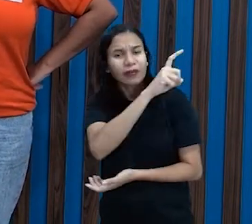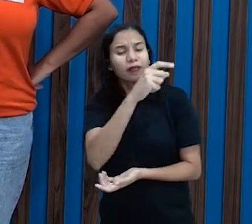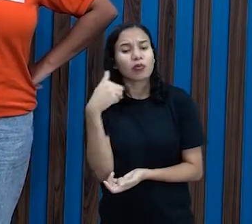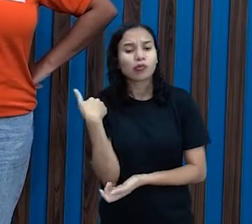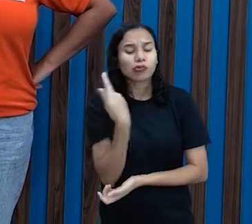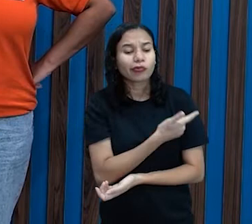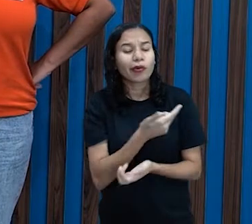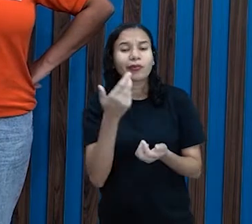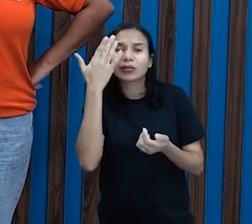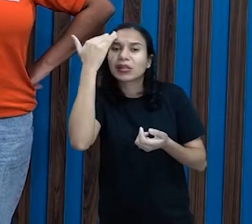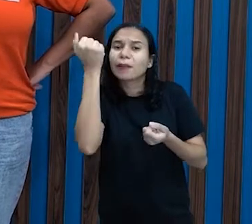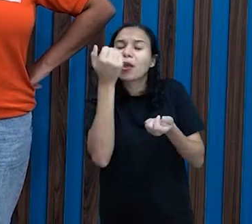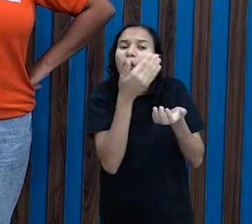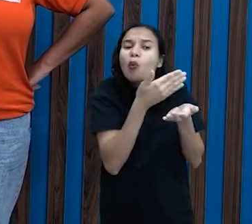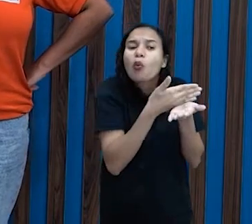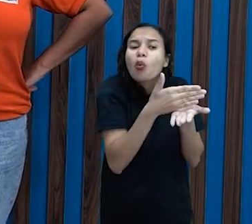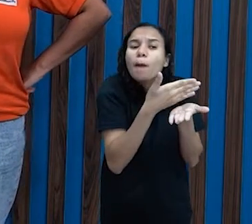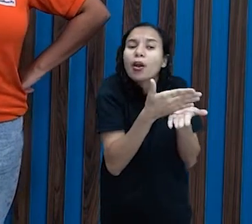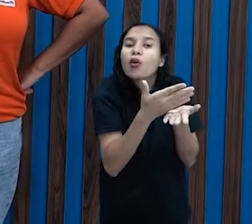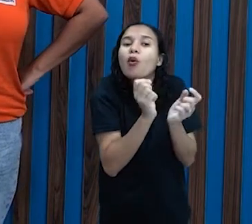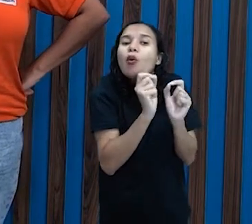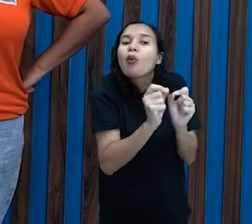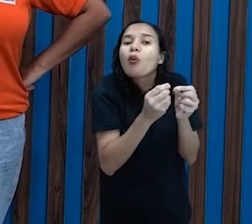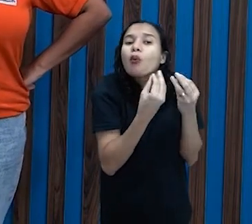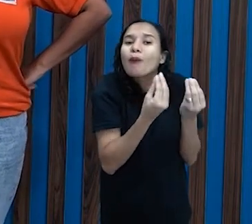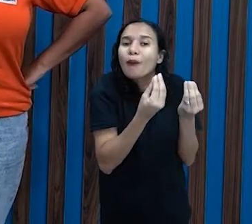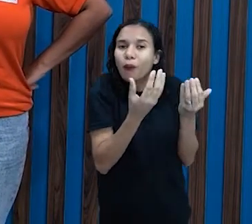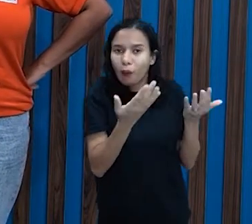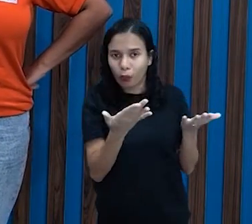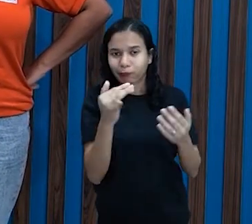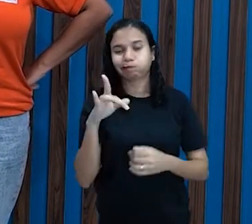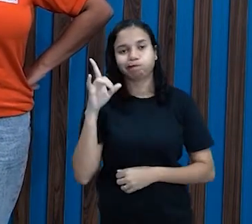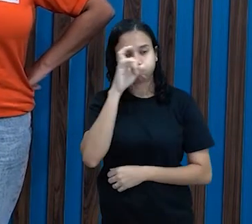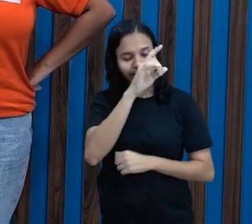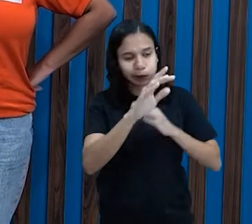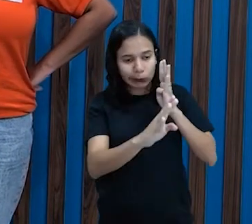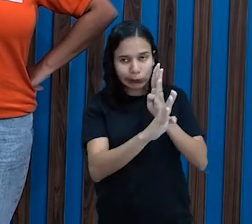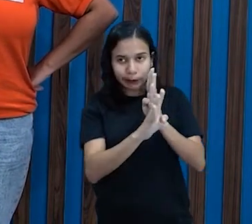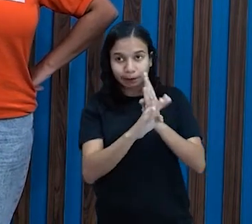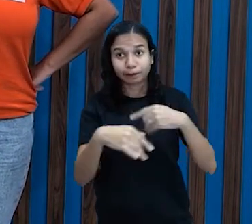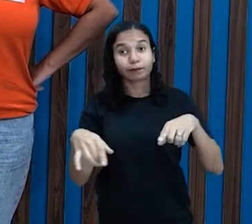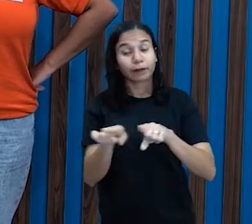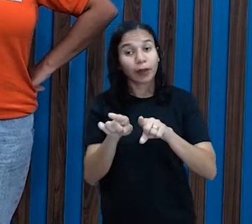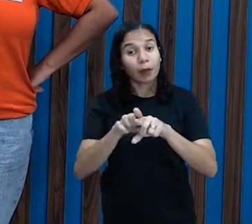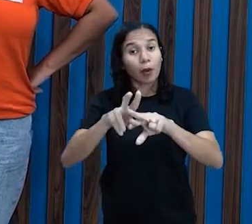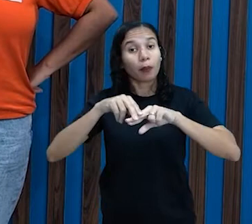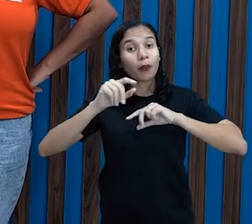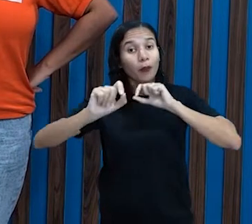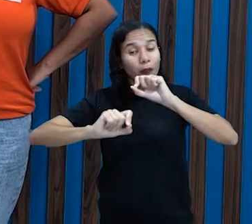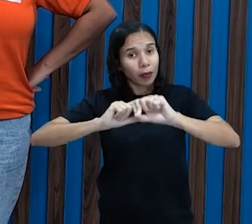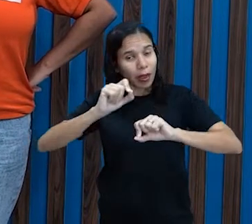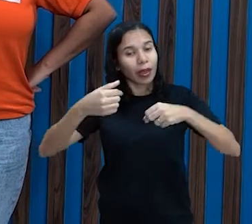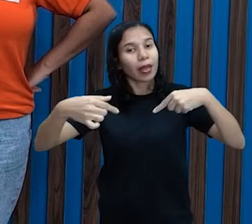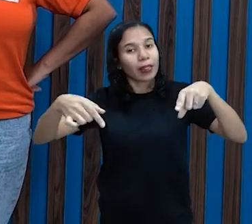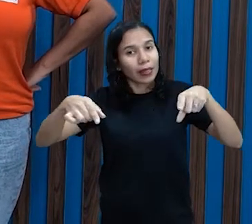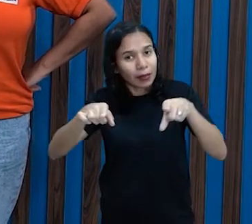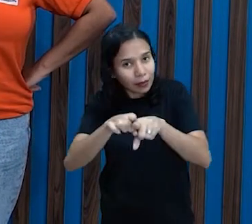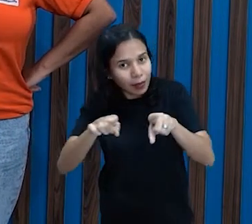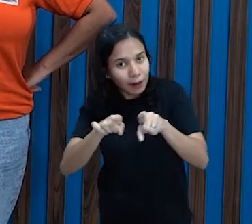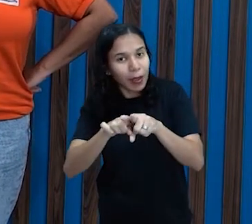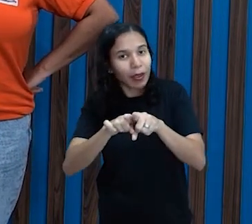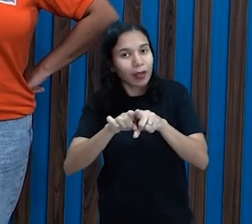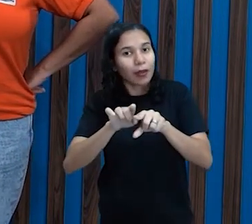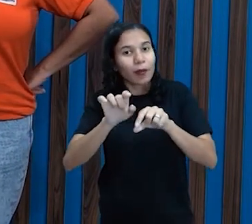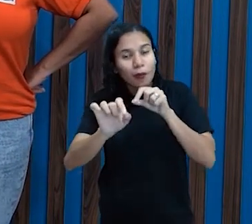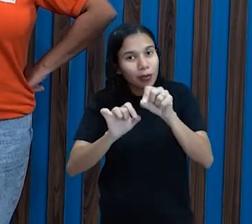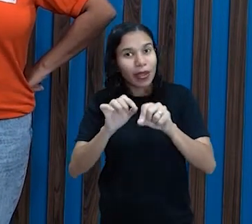a gente consiga chegar na fonte da fake news. Até por quê também? Por